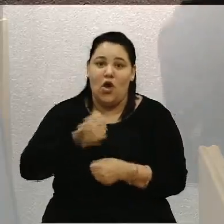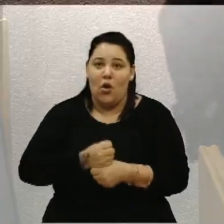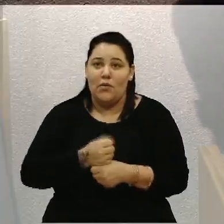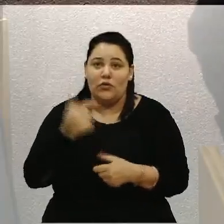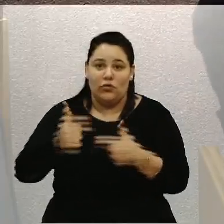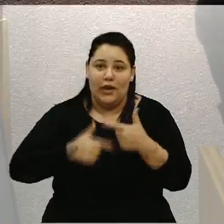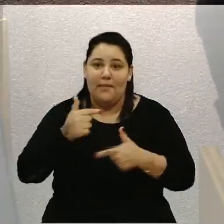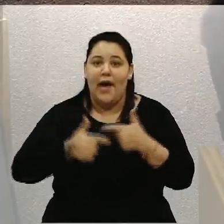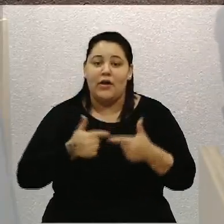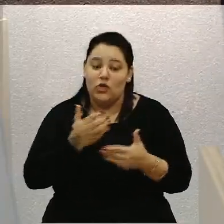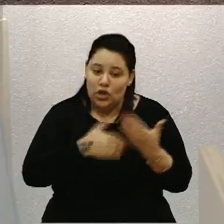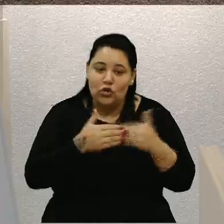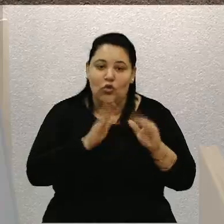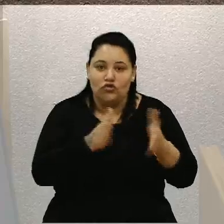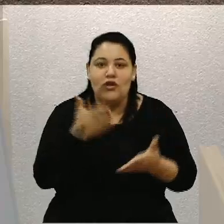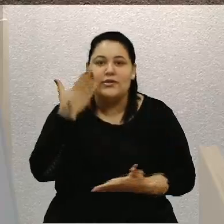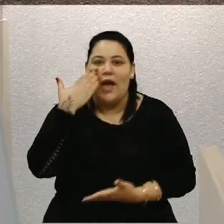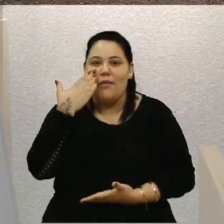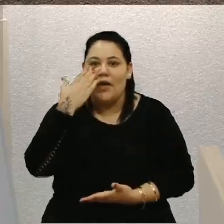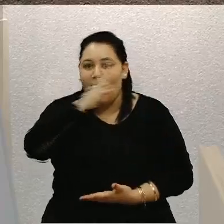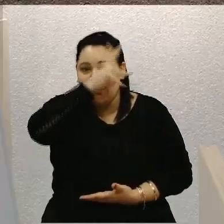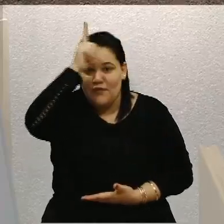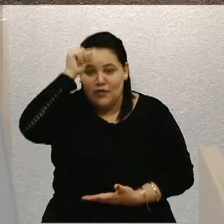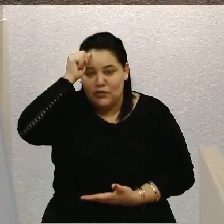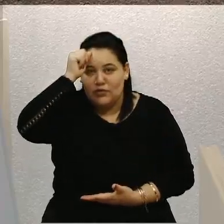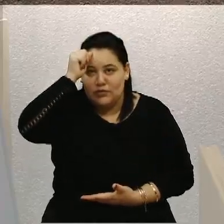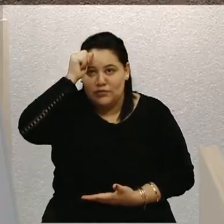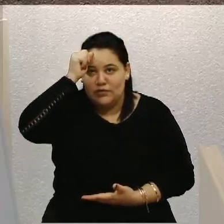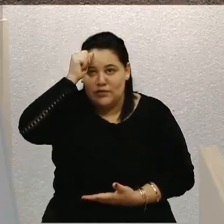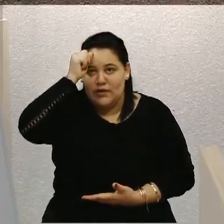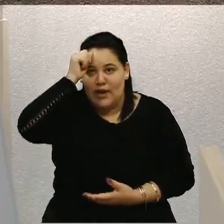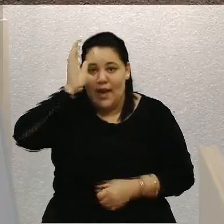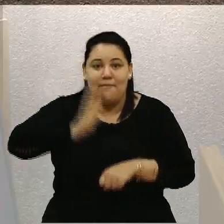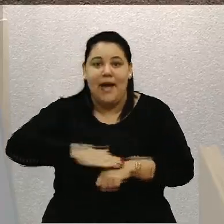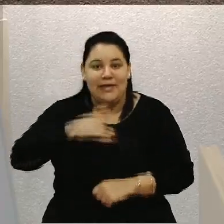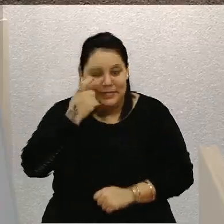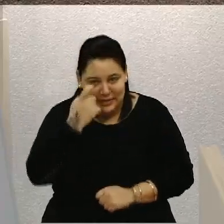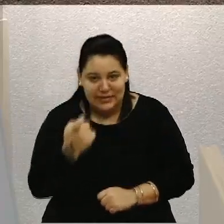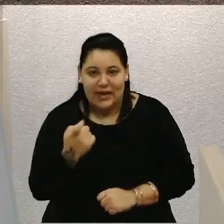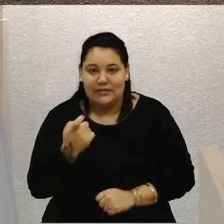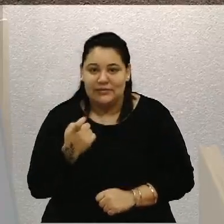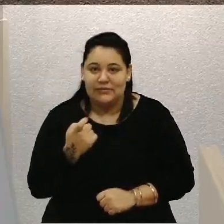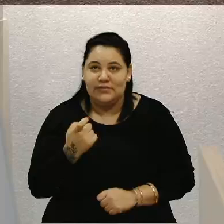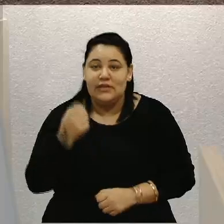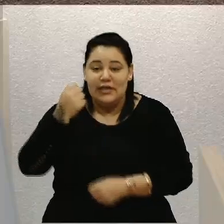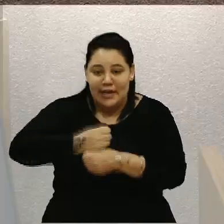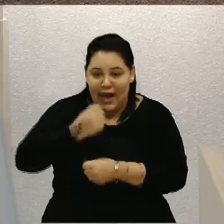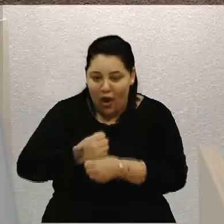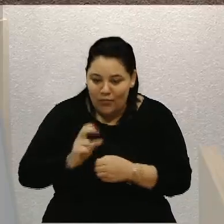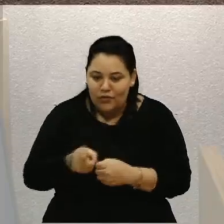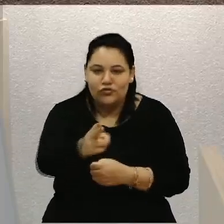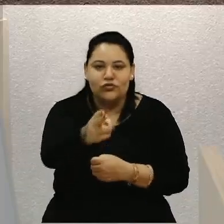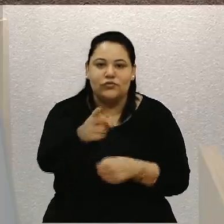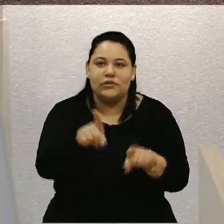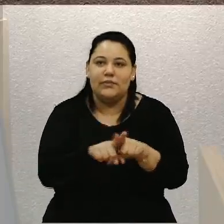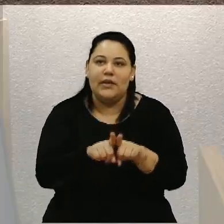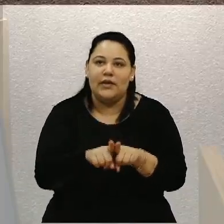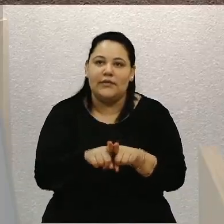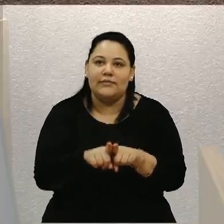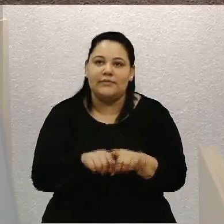necessário, e todos sabem, e a prefeitura é a maior interessada em que essa obra tenha andamento,